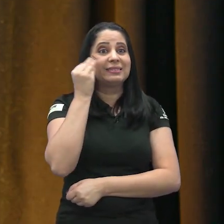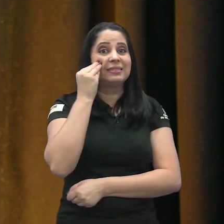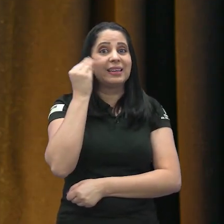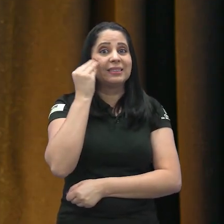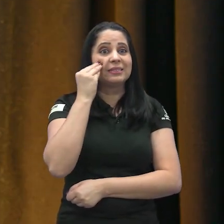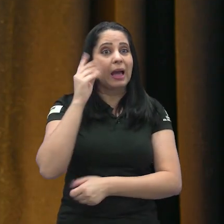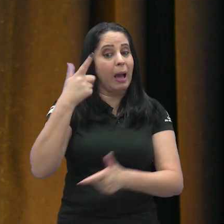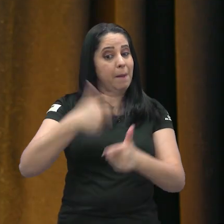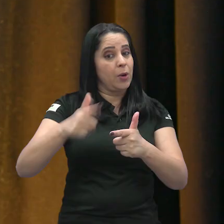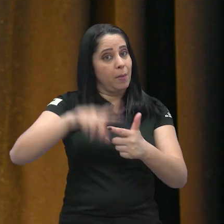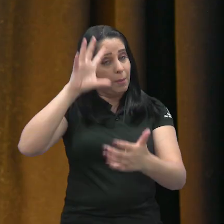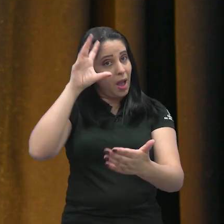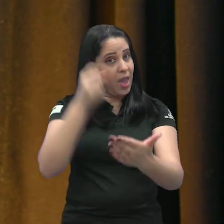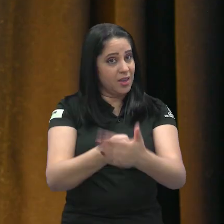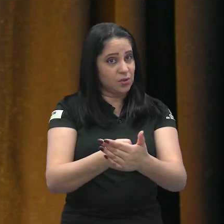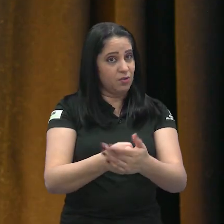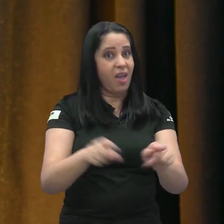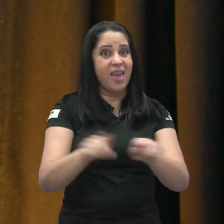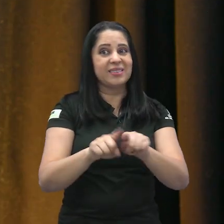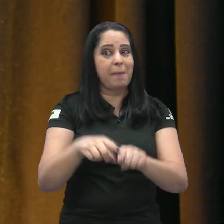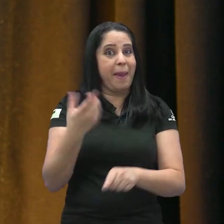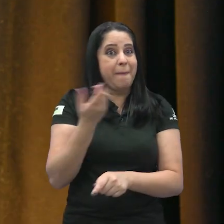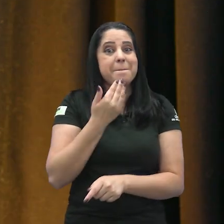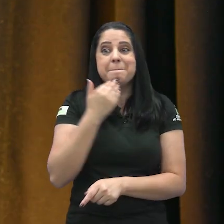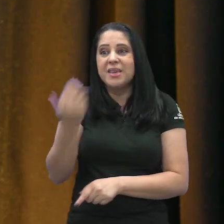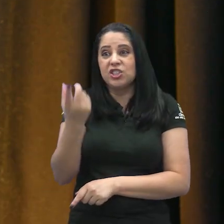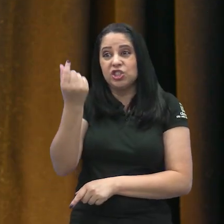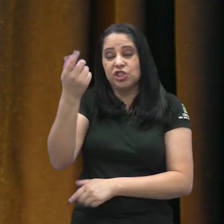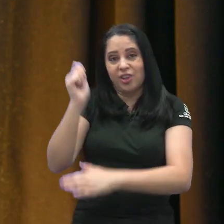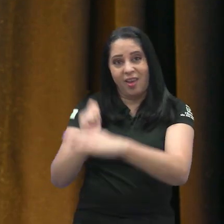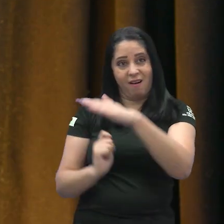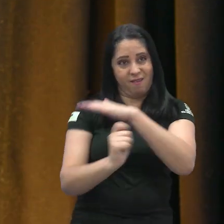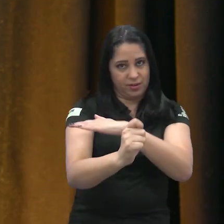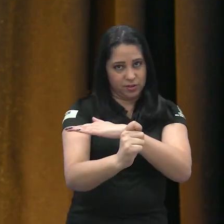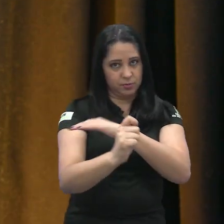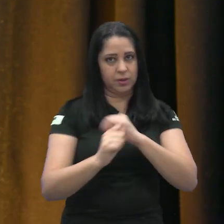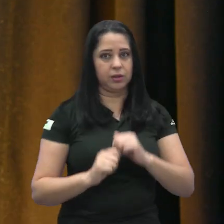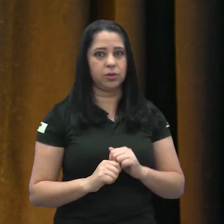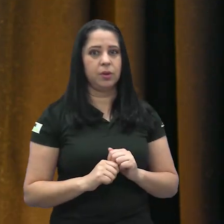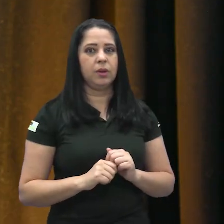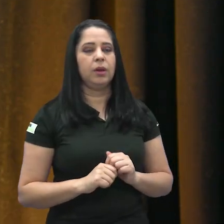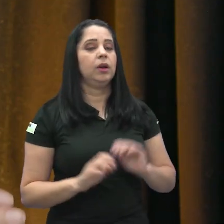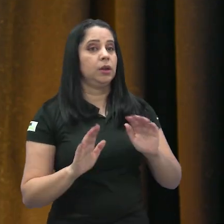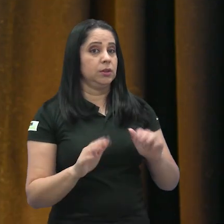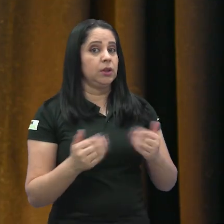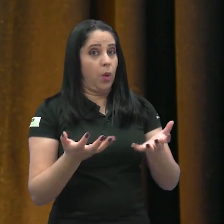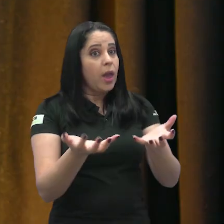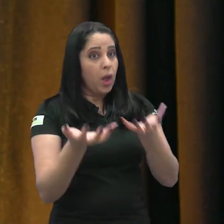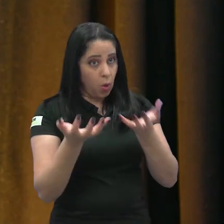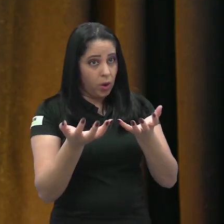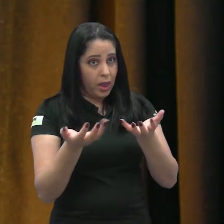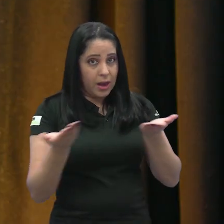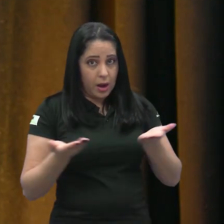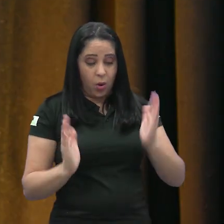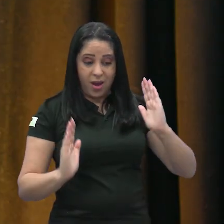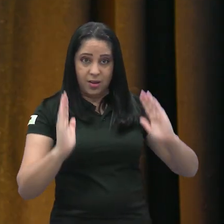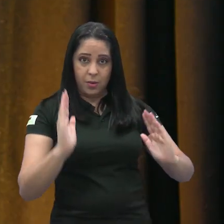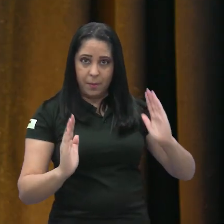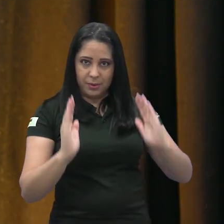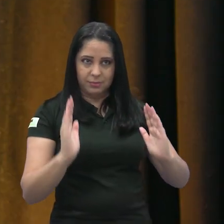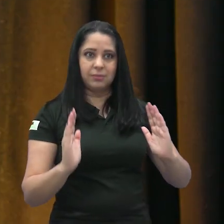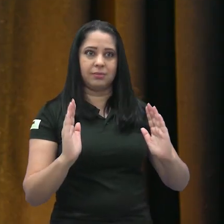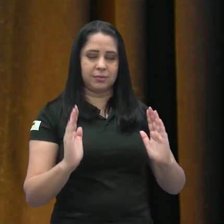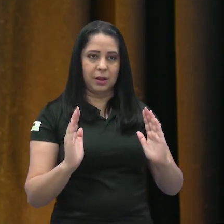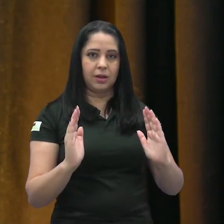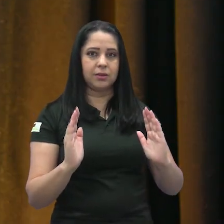como se diz, né, com a malinha, buscando recurso. Então tenho feito muito esse trabalho e quero ainda nesse